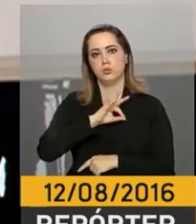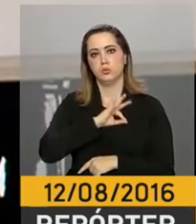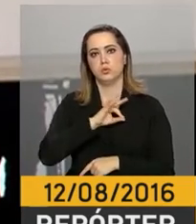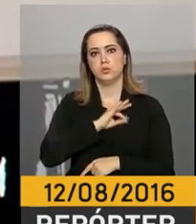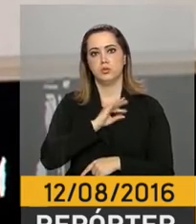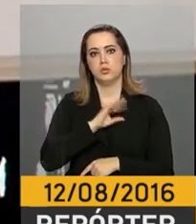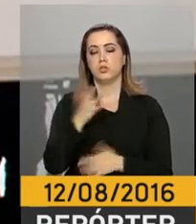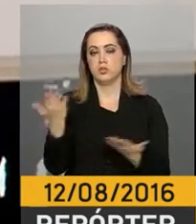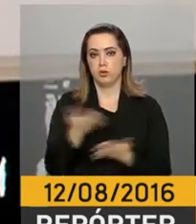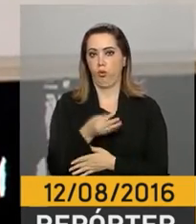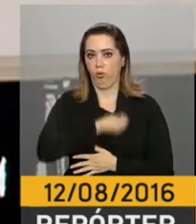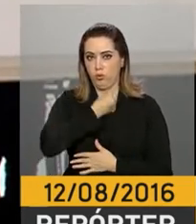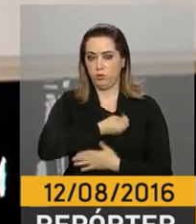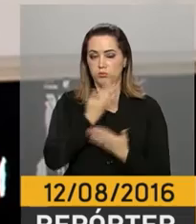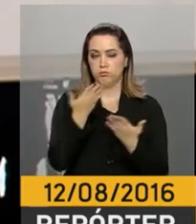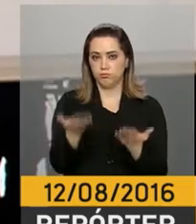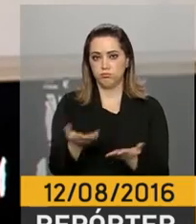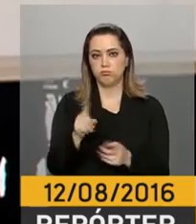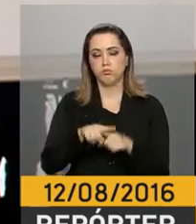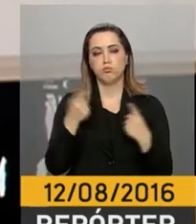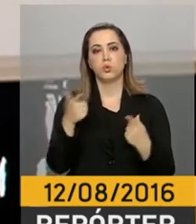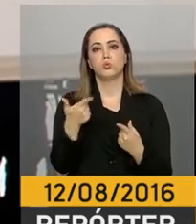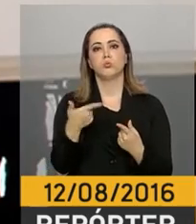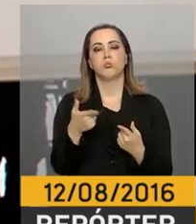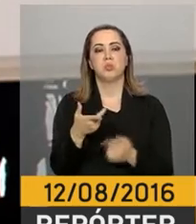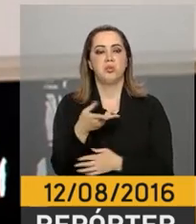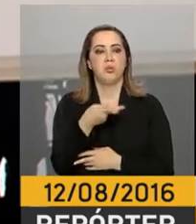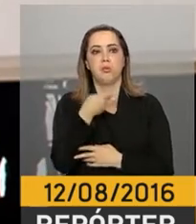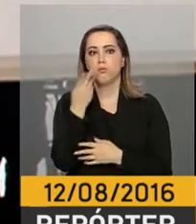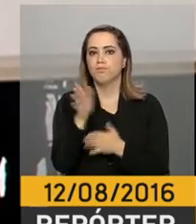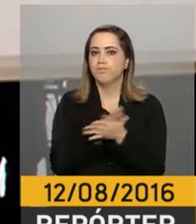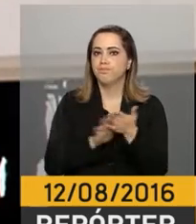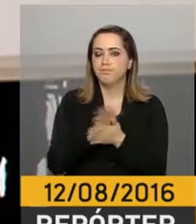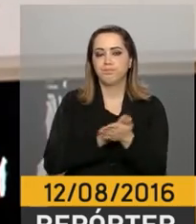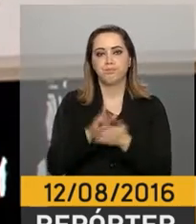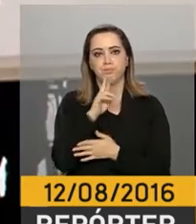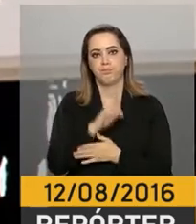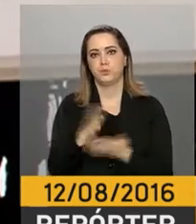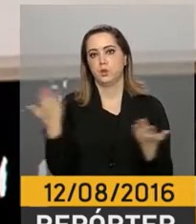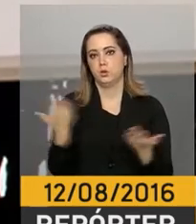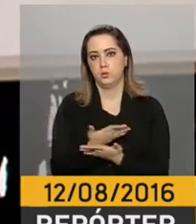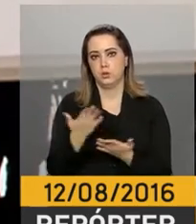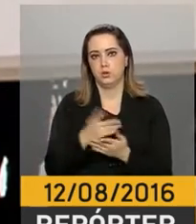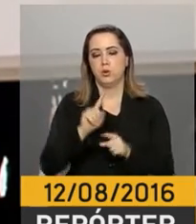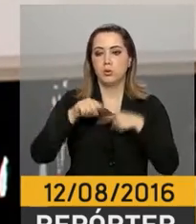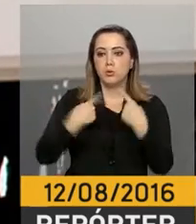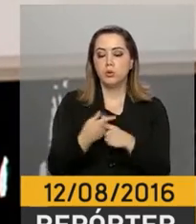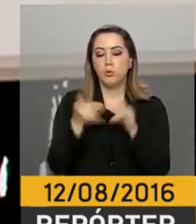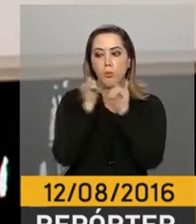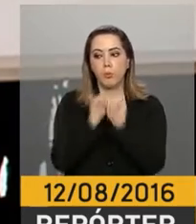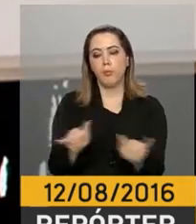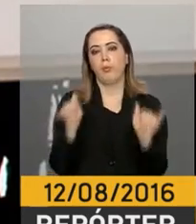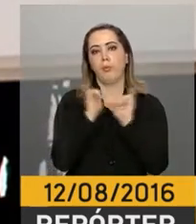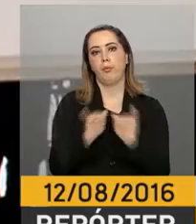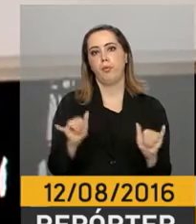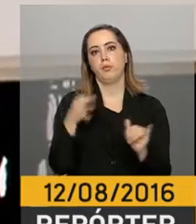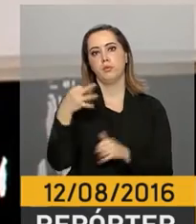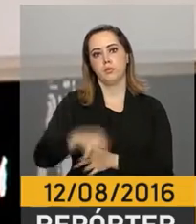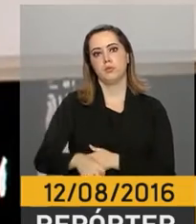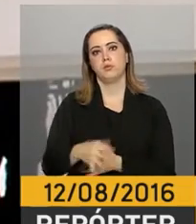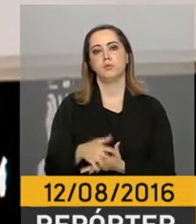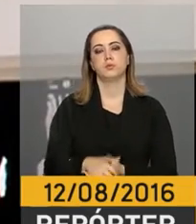Não há nenhum dado ainda que possa ser, e vai ser passado, não se preocupem com isso, que todos vão ter o dado quando ele tiver precisão.